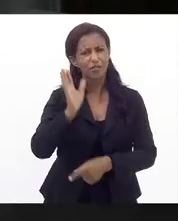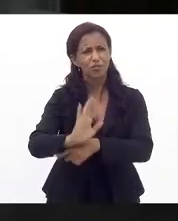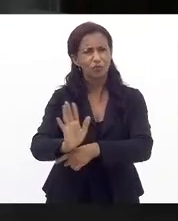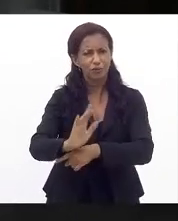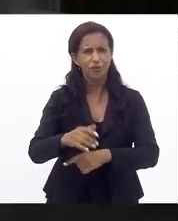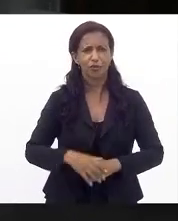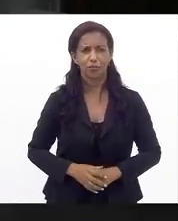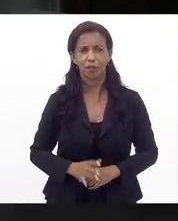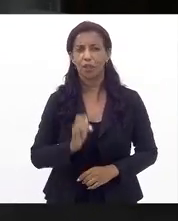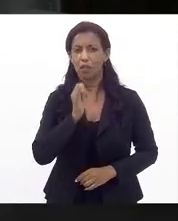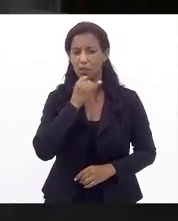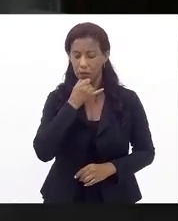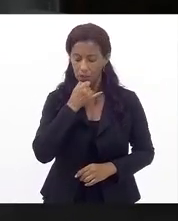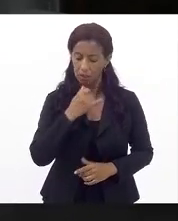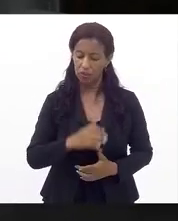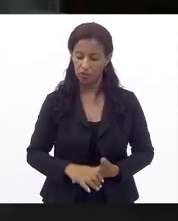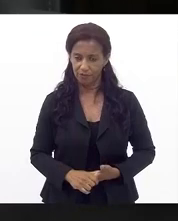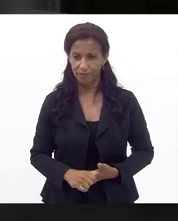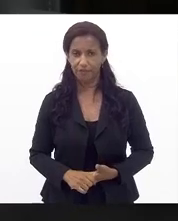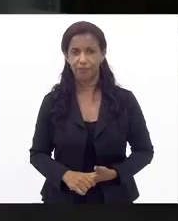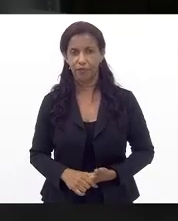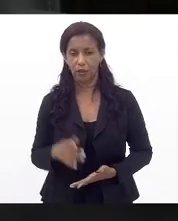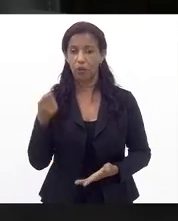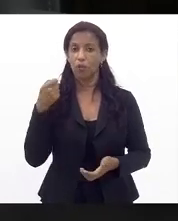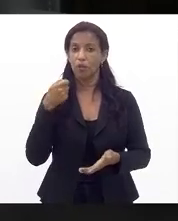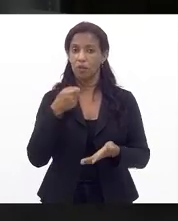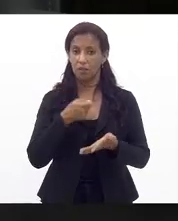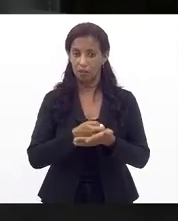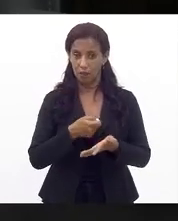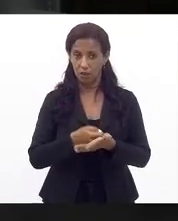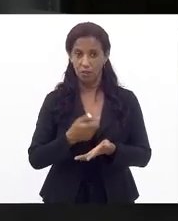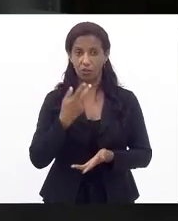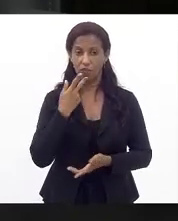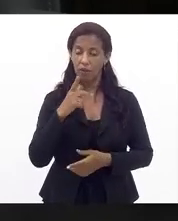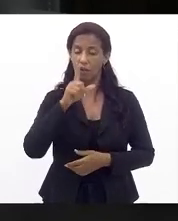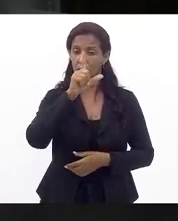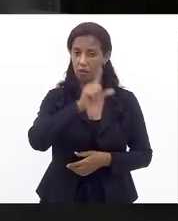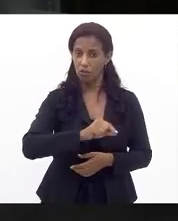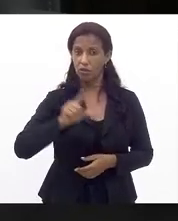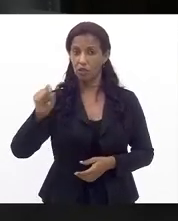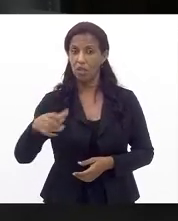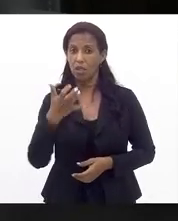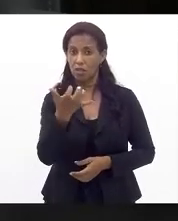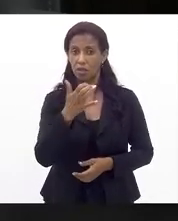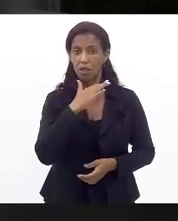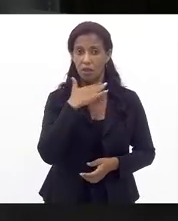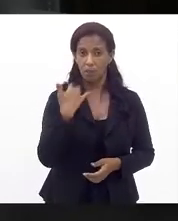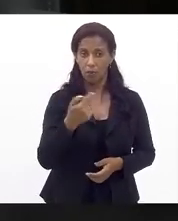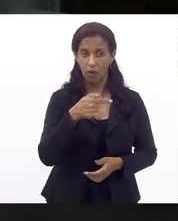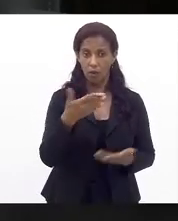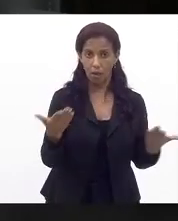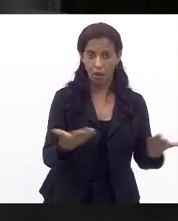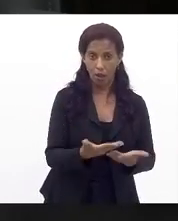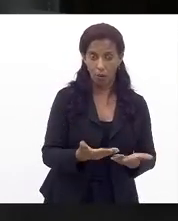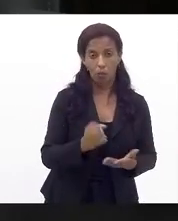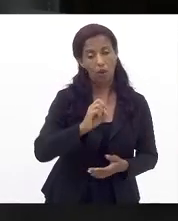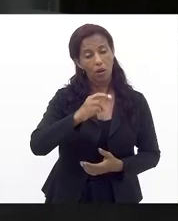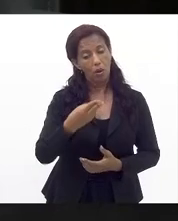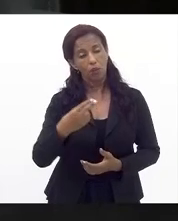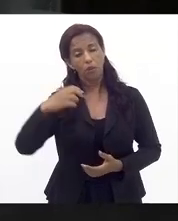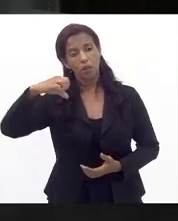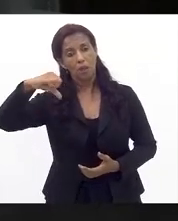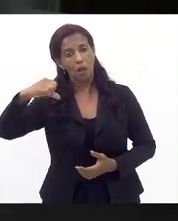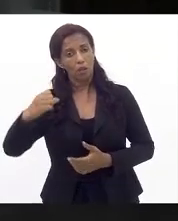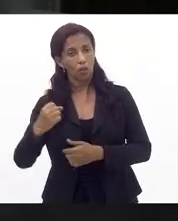é triste por isso que eu insisto dizer a gente tá escolhendo se quer morrer no primeiro O que é o não adianta